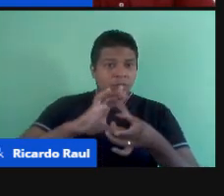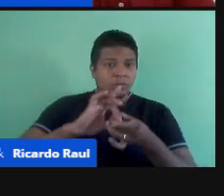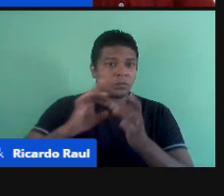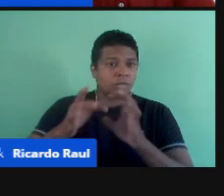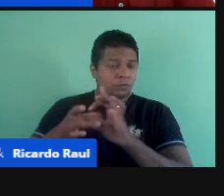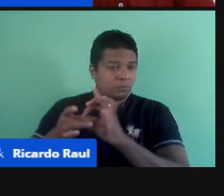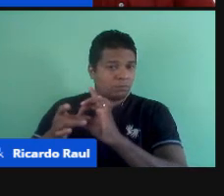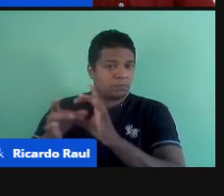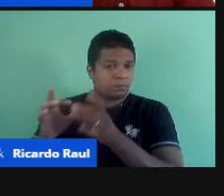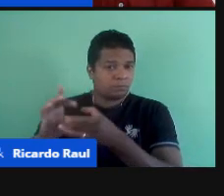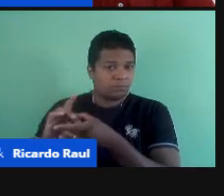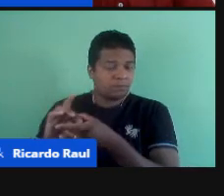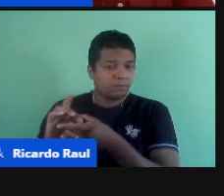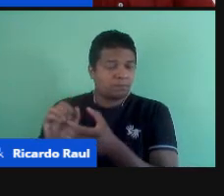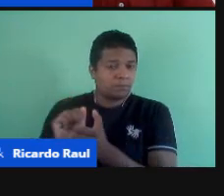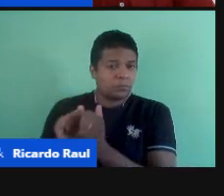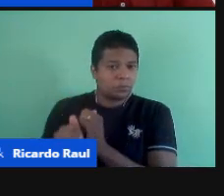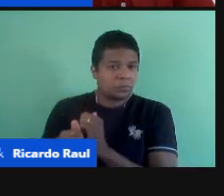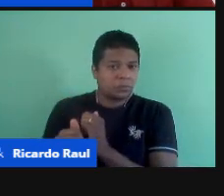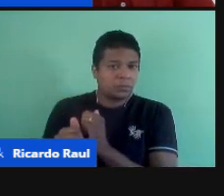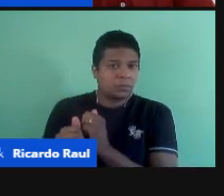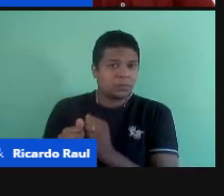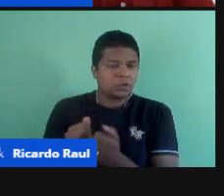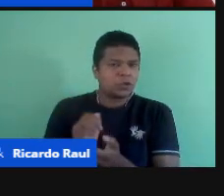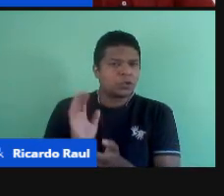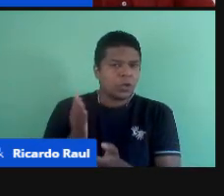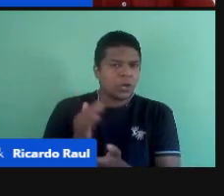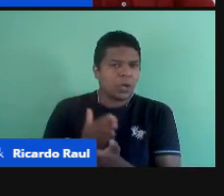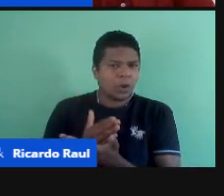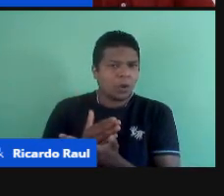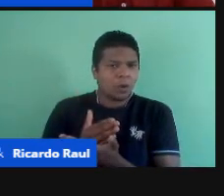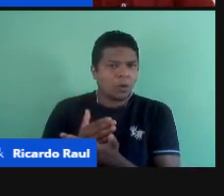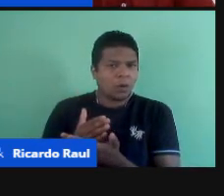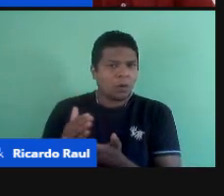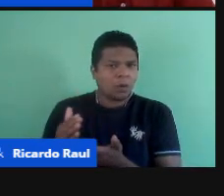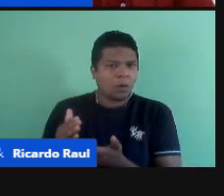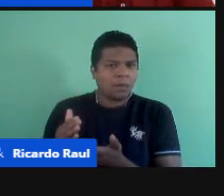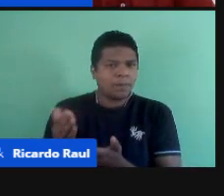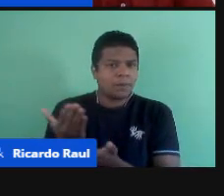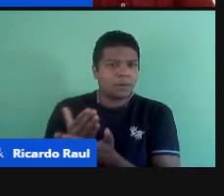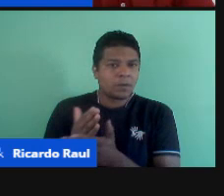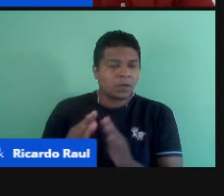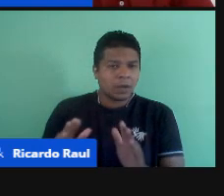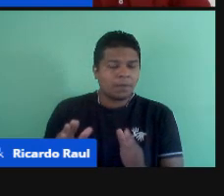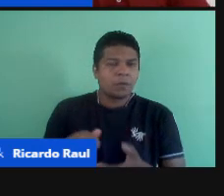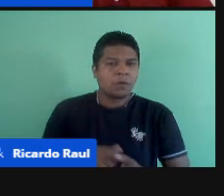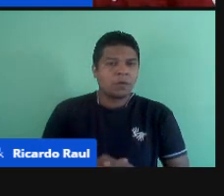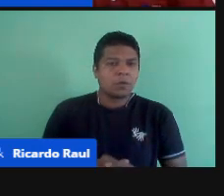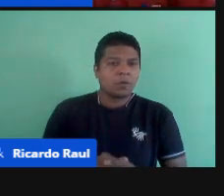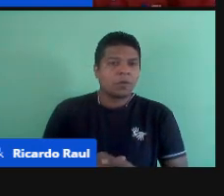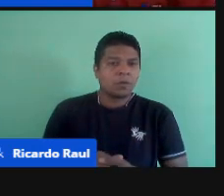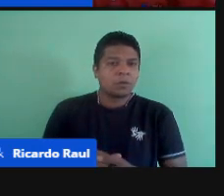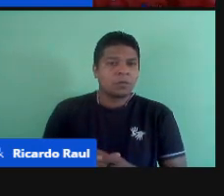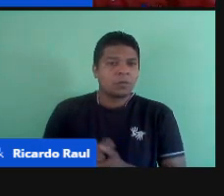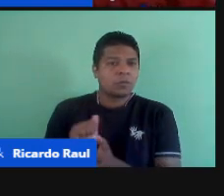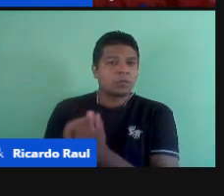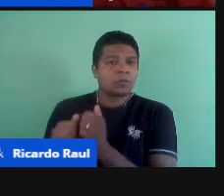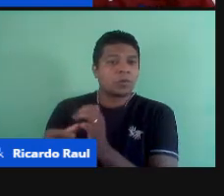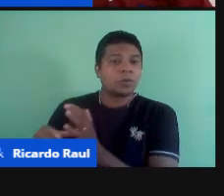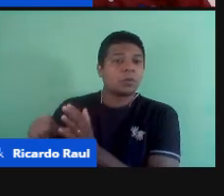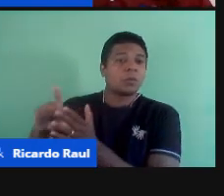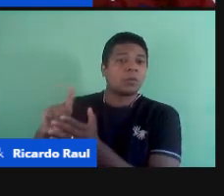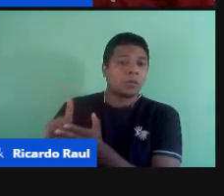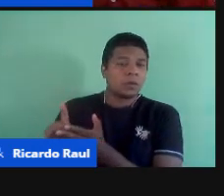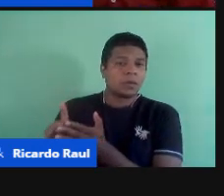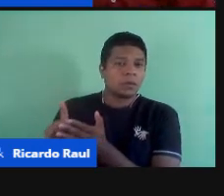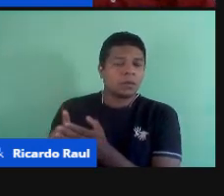Os Jogos Olímpicos, para quem não sabe, ele já começou quando acabou os Jogos anteriores, quando houve